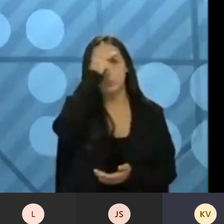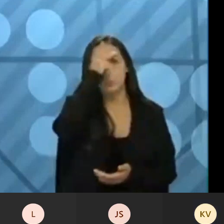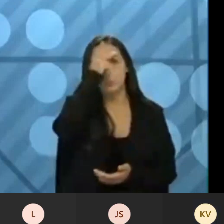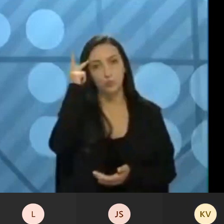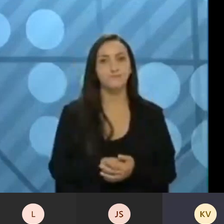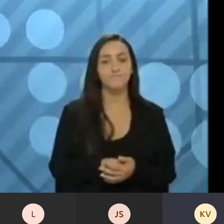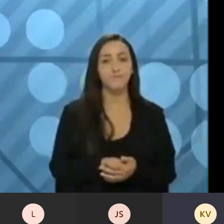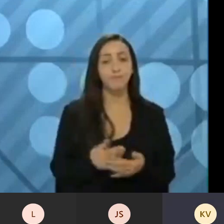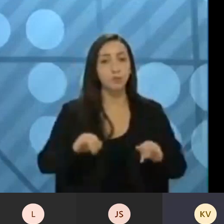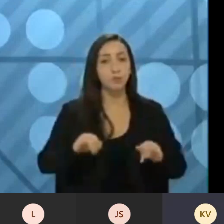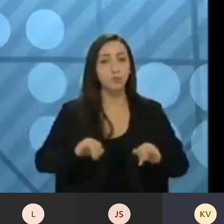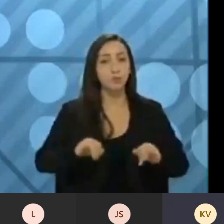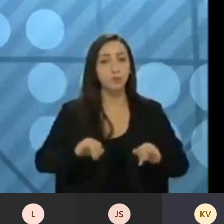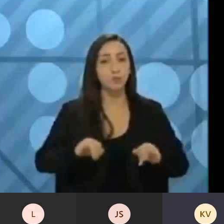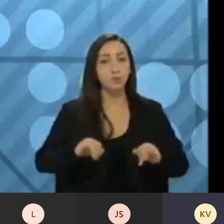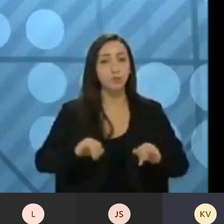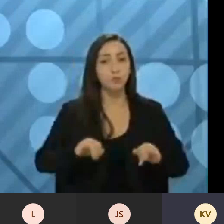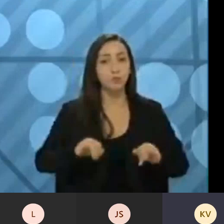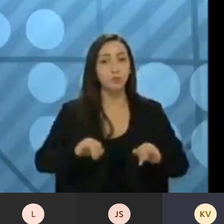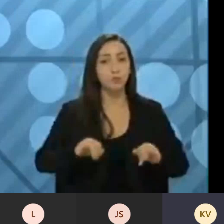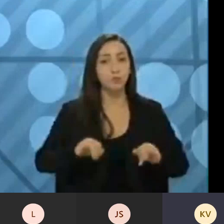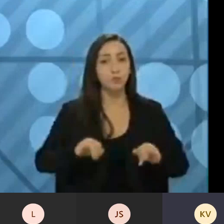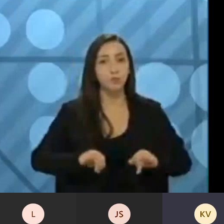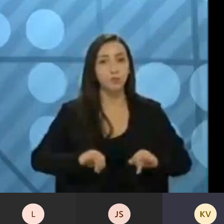essa deficiência ou essa